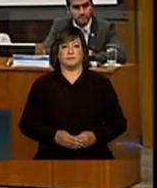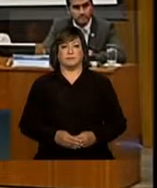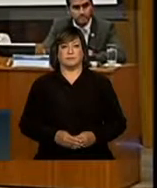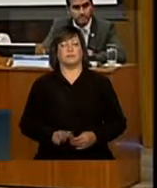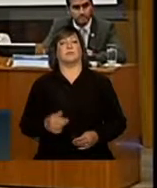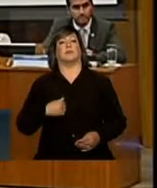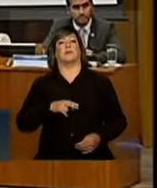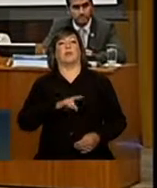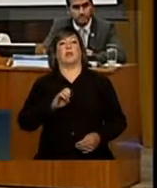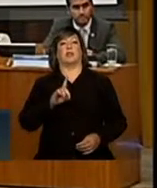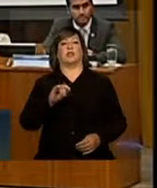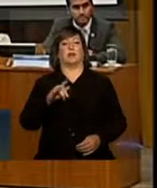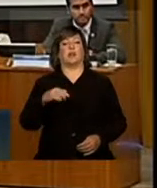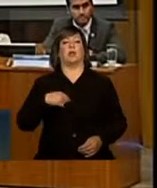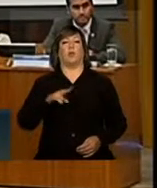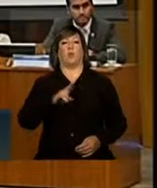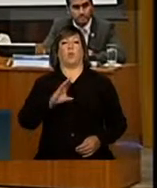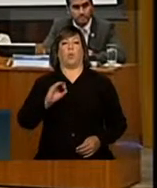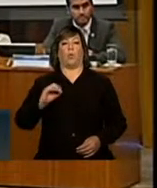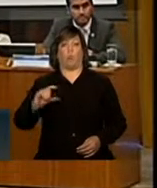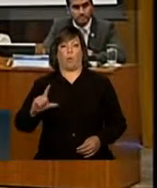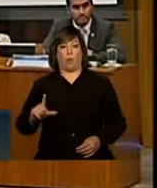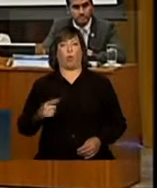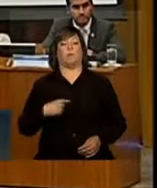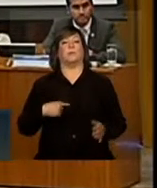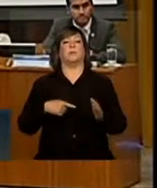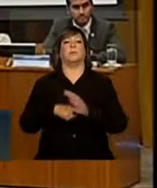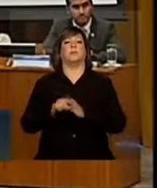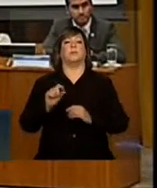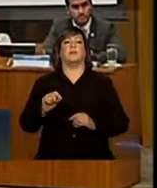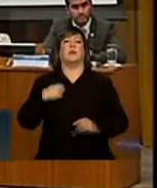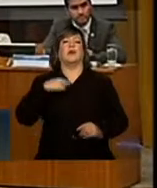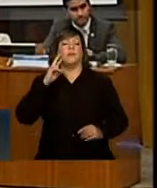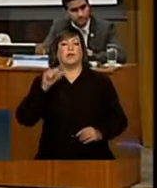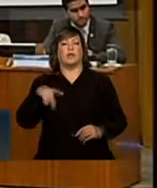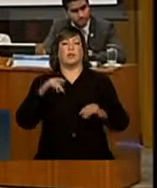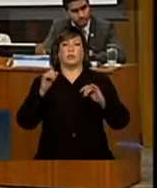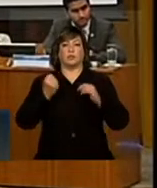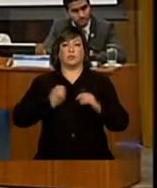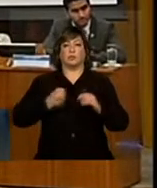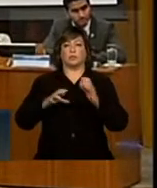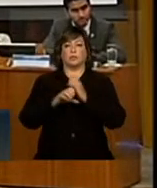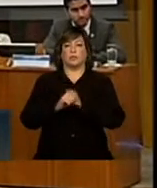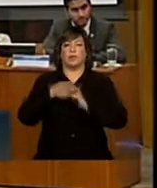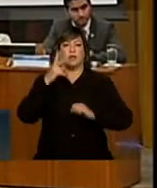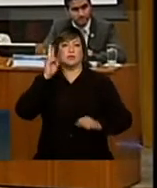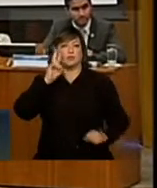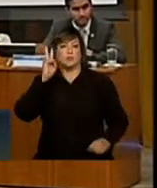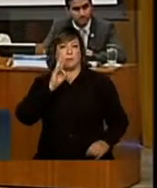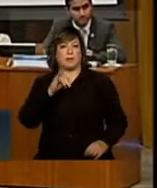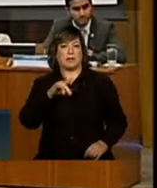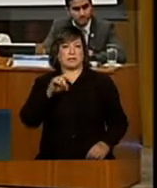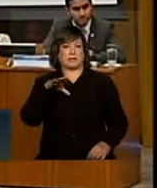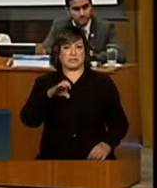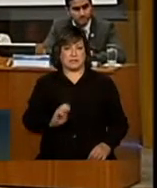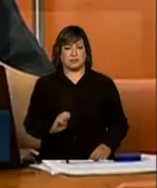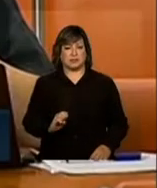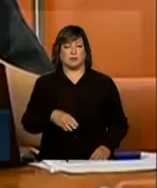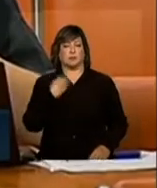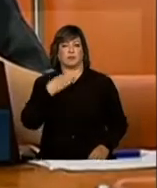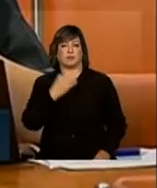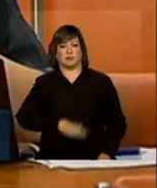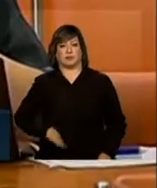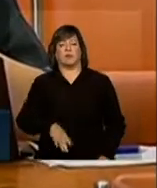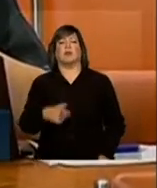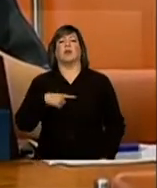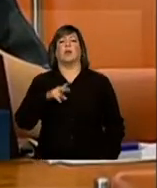Meu nome é Edgar, eu sou do UOL. Eu vi que os números tratam do índice da queda de mortalidade infantil. Eu gostaria de saber se a Unicef